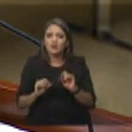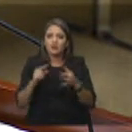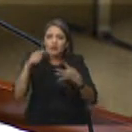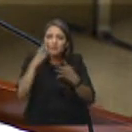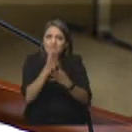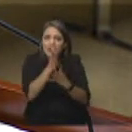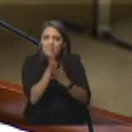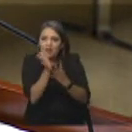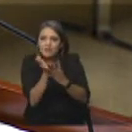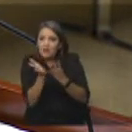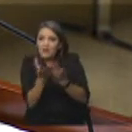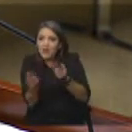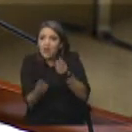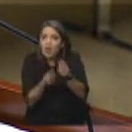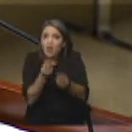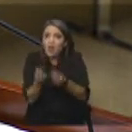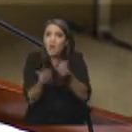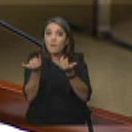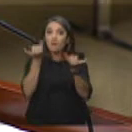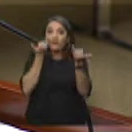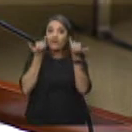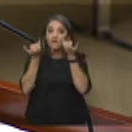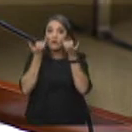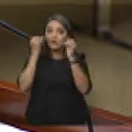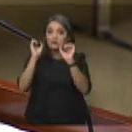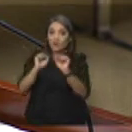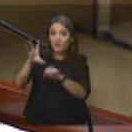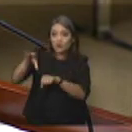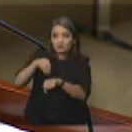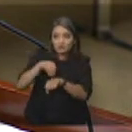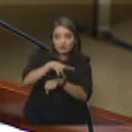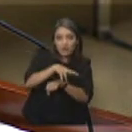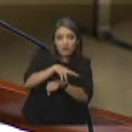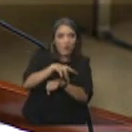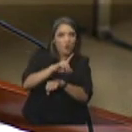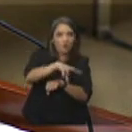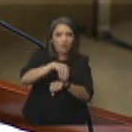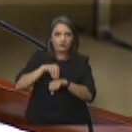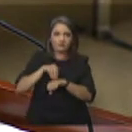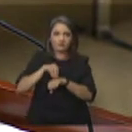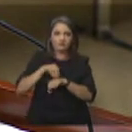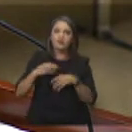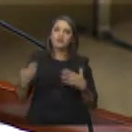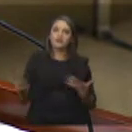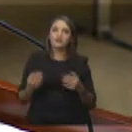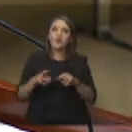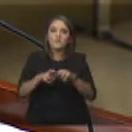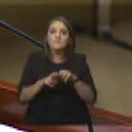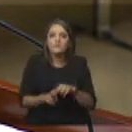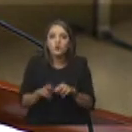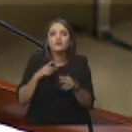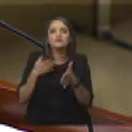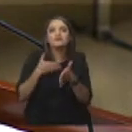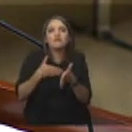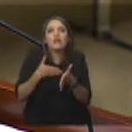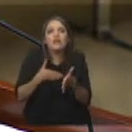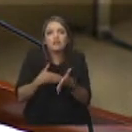pelos quais uma informação pode ou não ser compartilhada, em função de sua restrição de